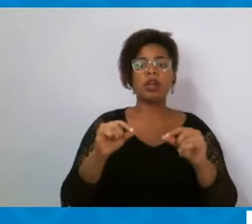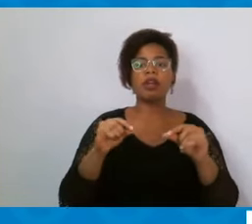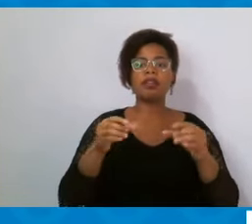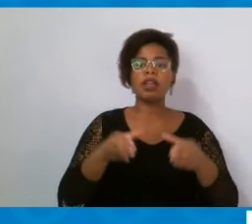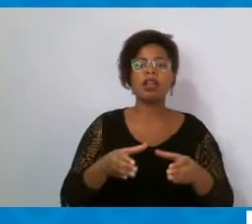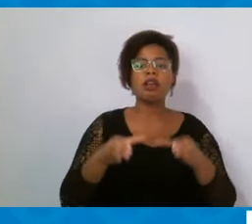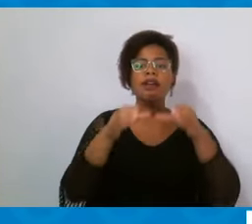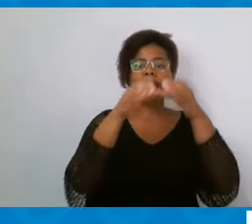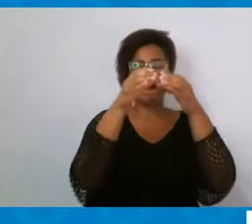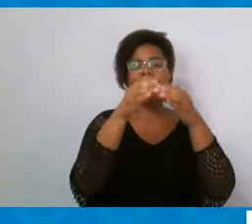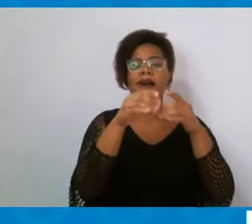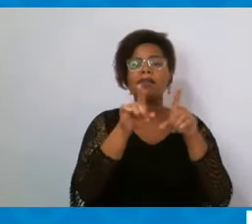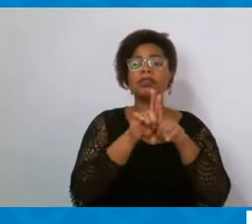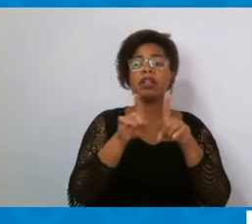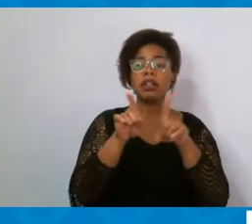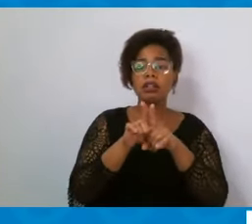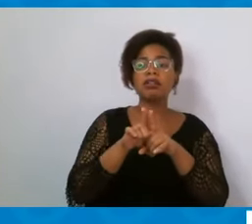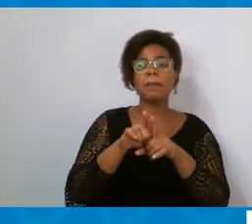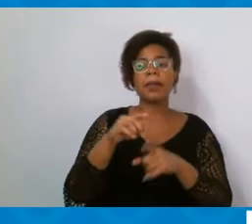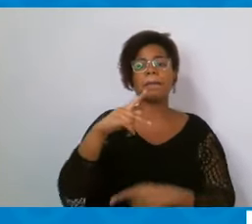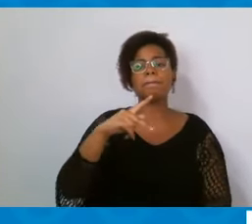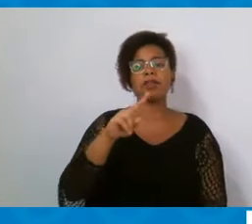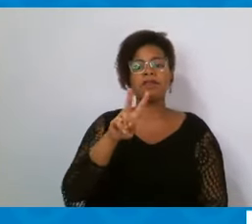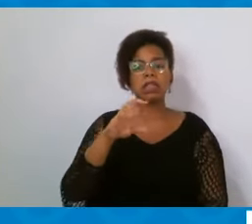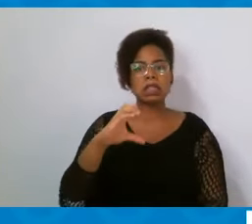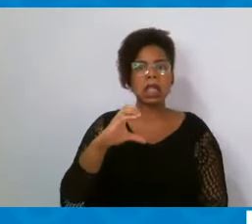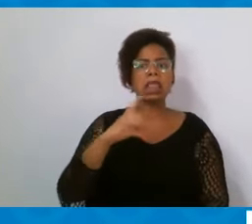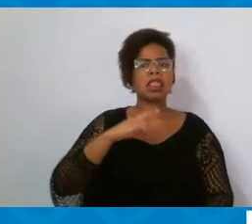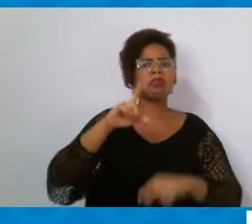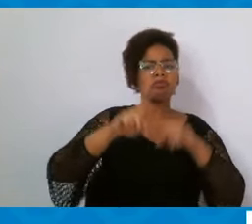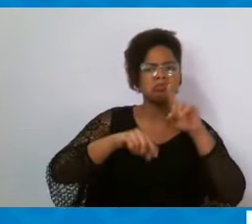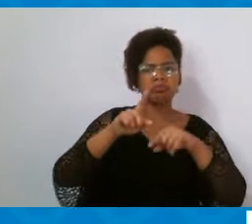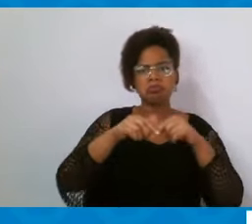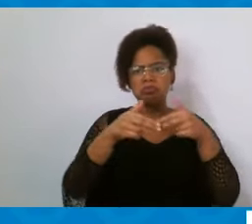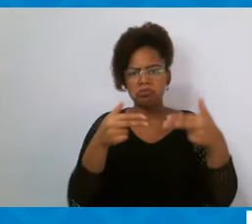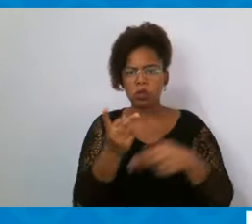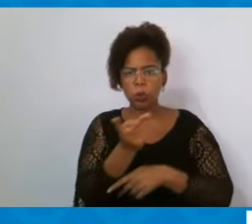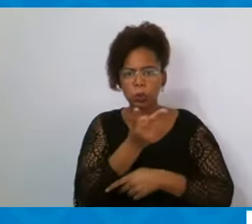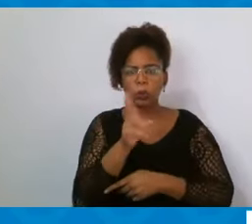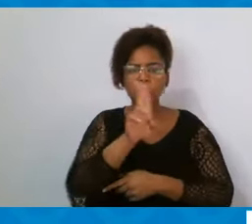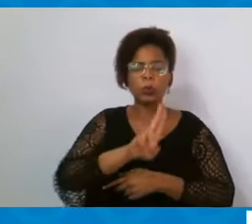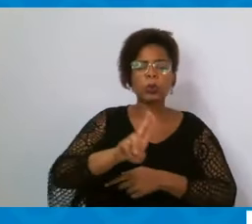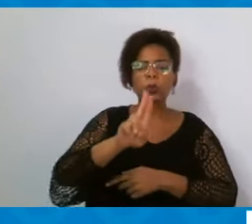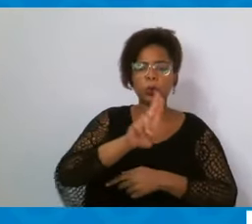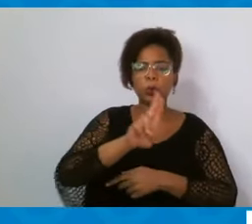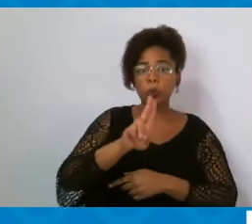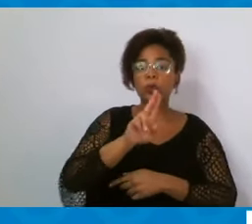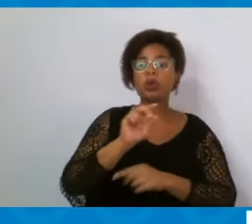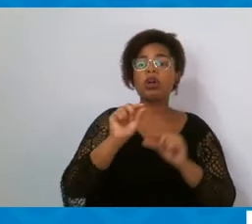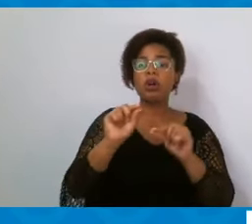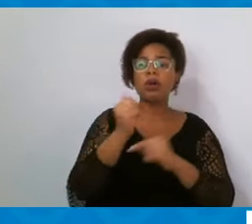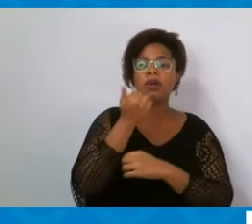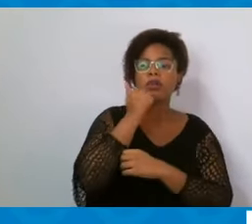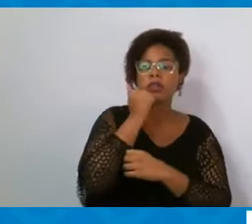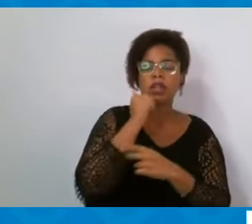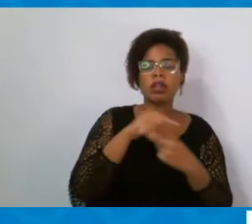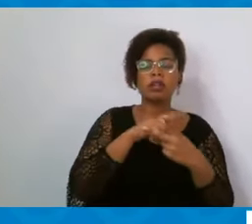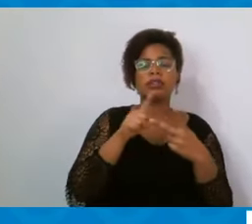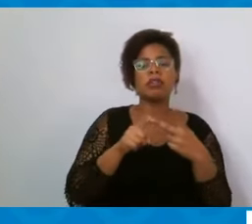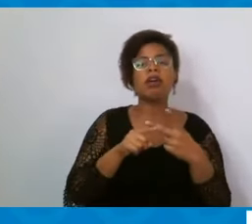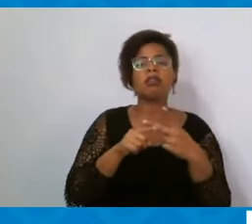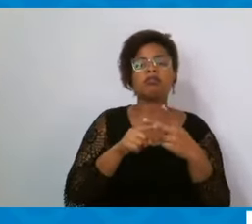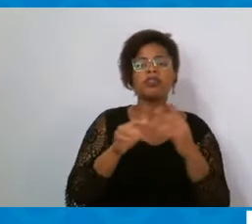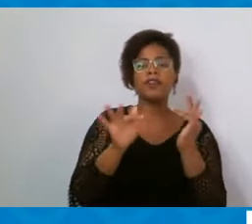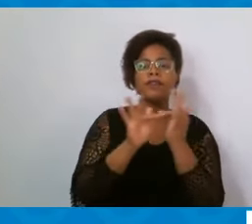PVC. Os dois estão explorando conceitualmente um aspecto da ciência, da física,